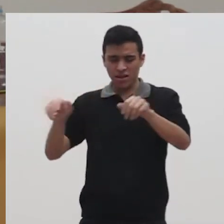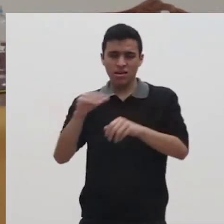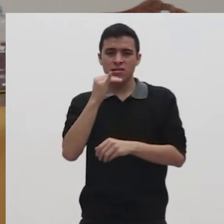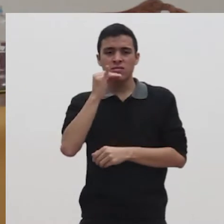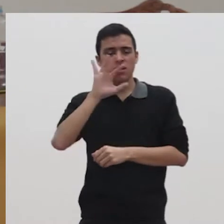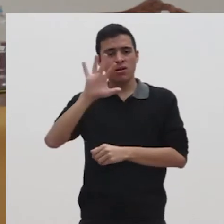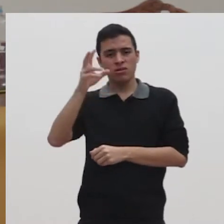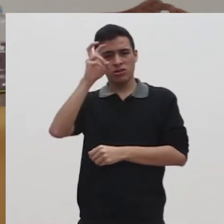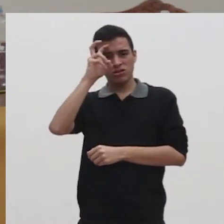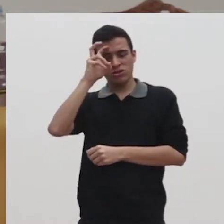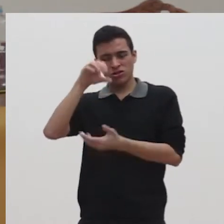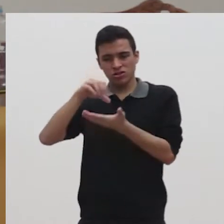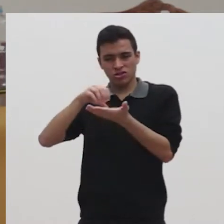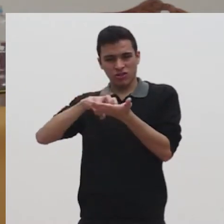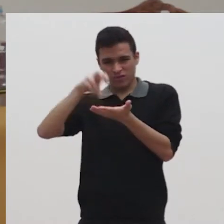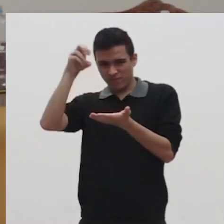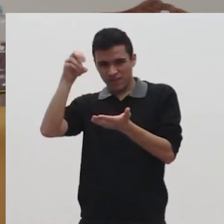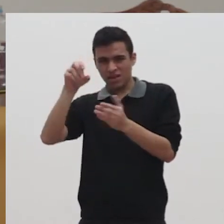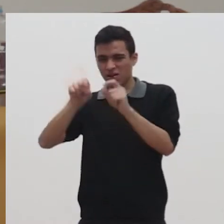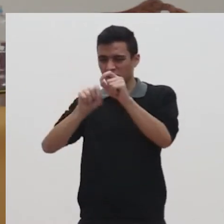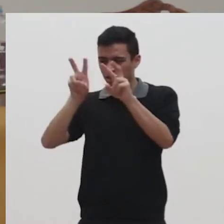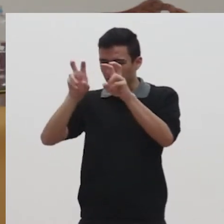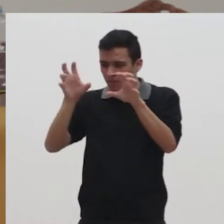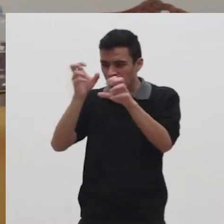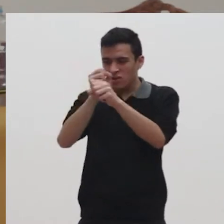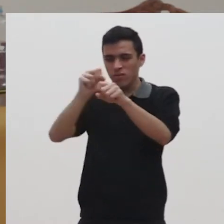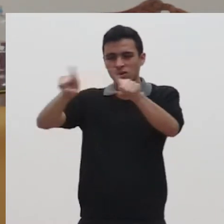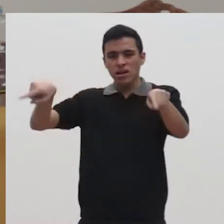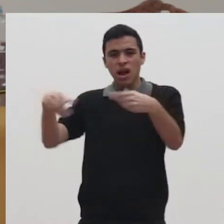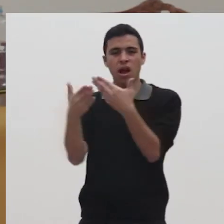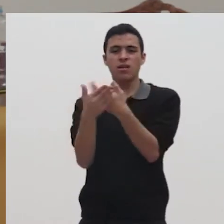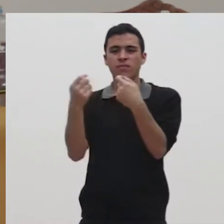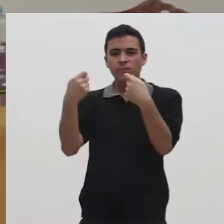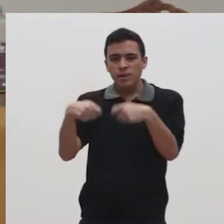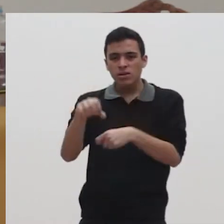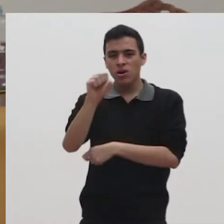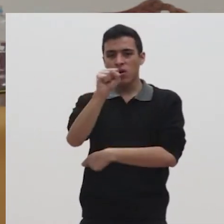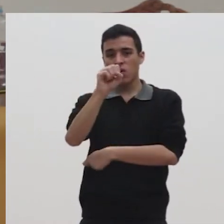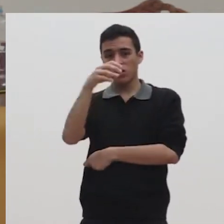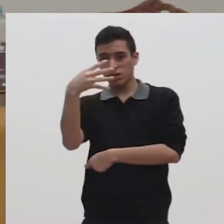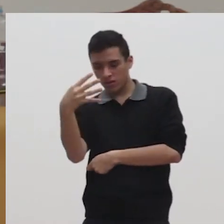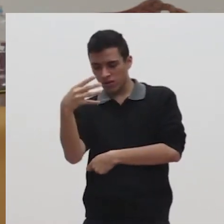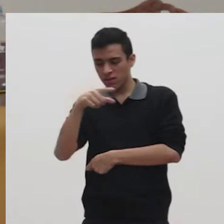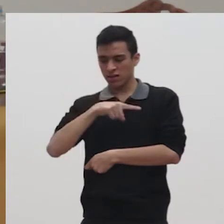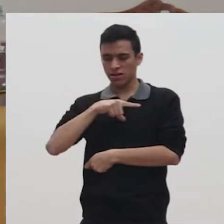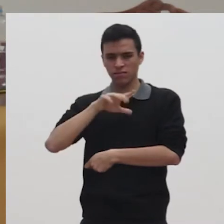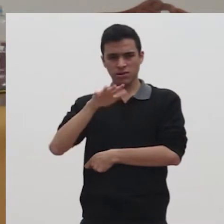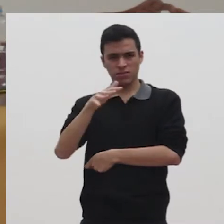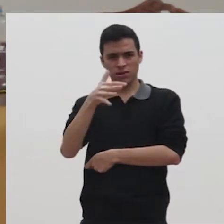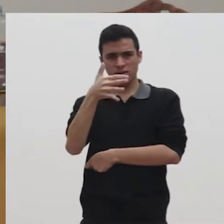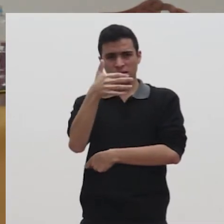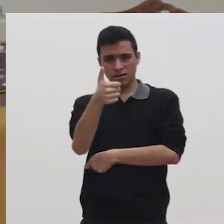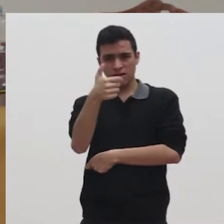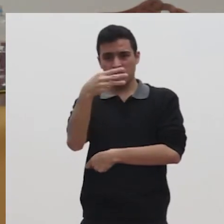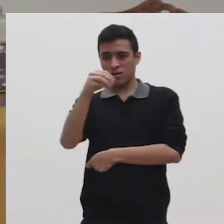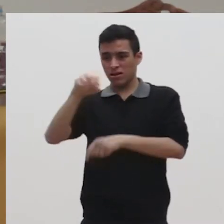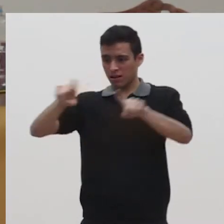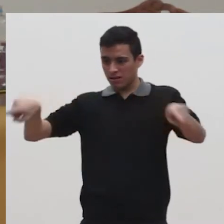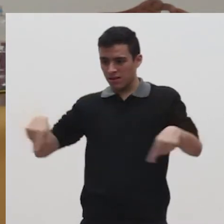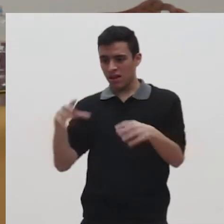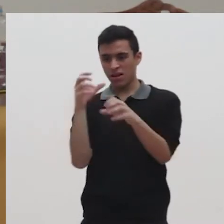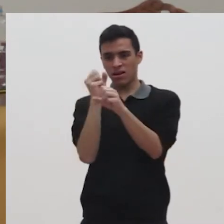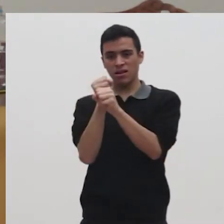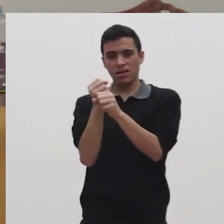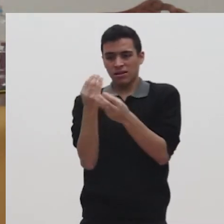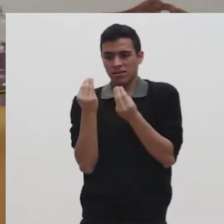o auge do ensalamento, da demanda por salas. Nós precisamos de 84 salas de aula, temos quase 130 salas de aulas e